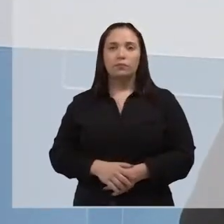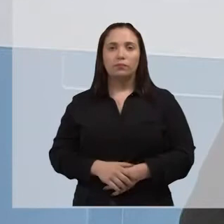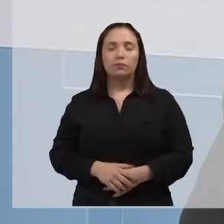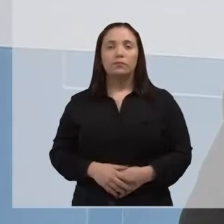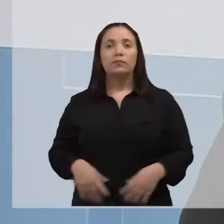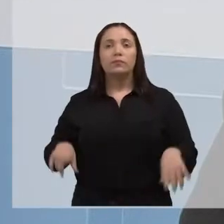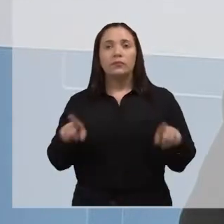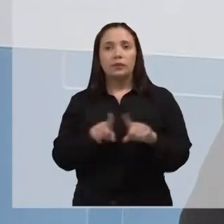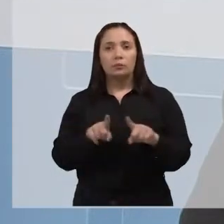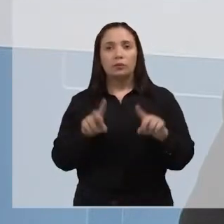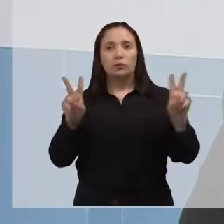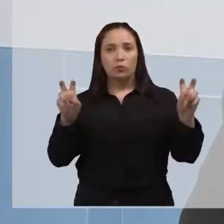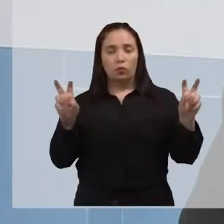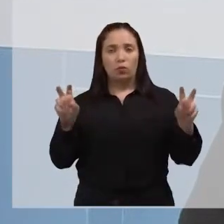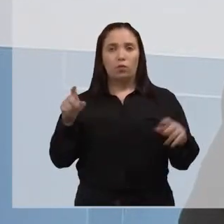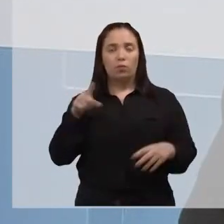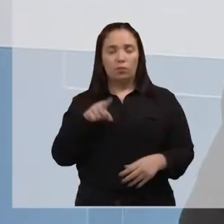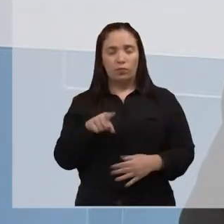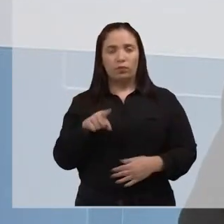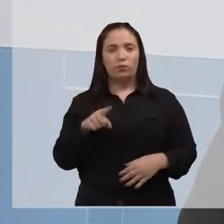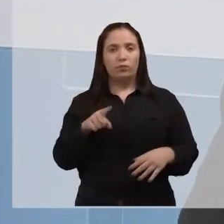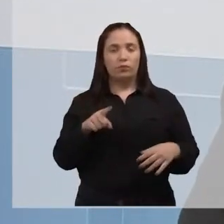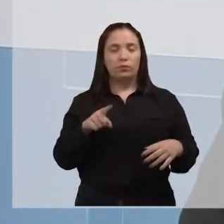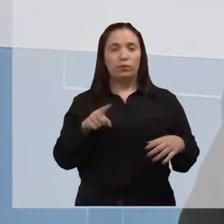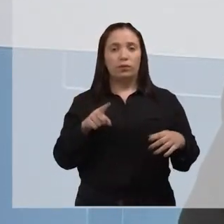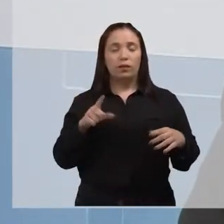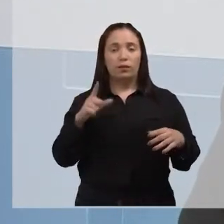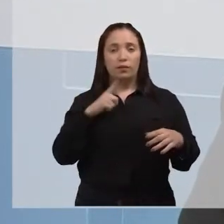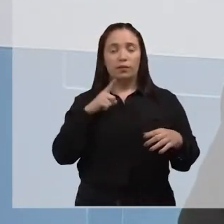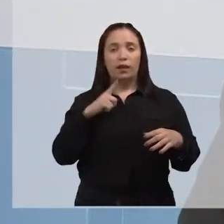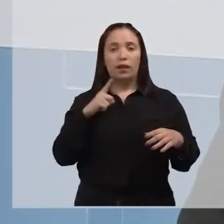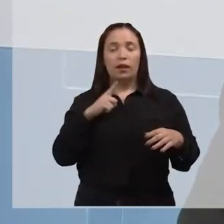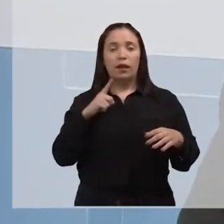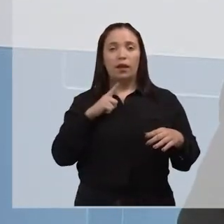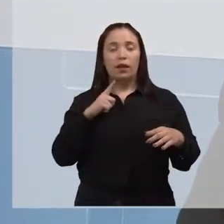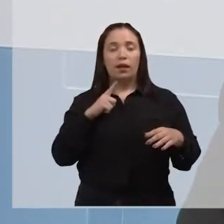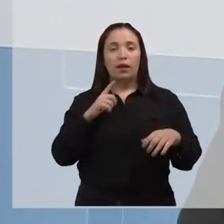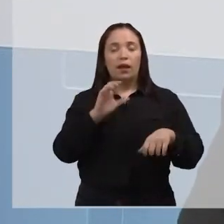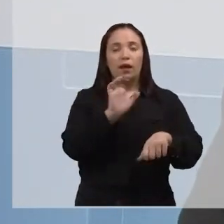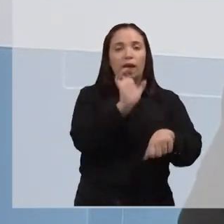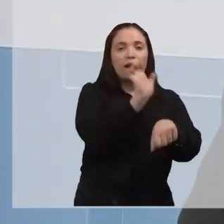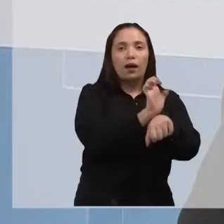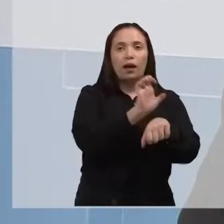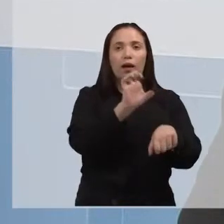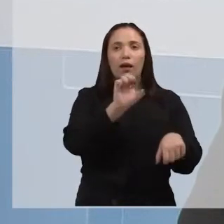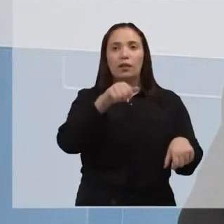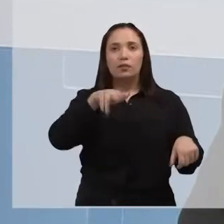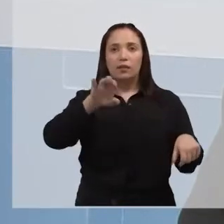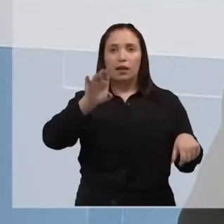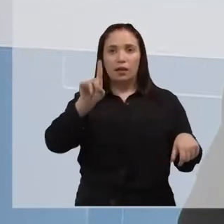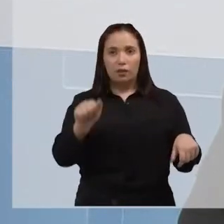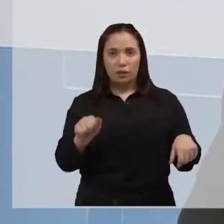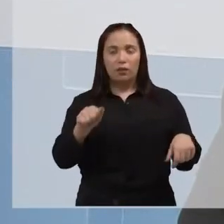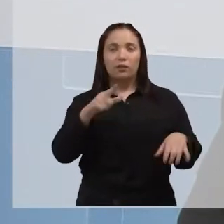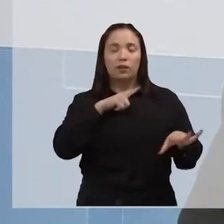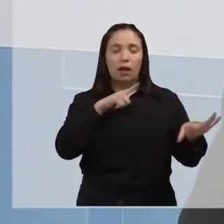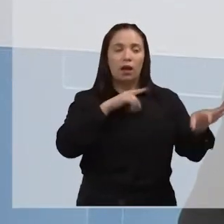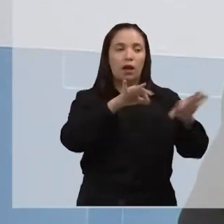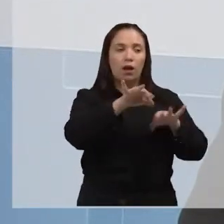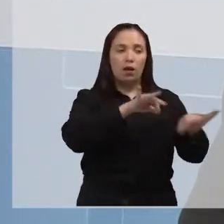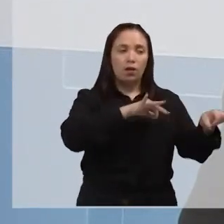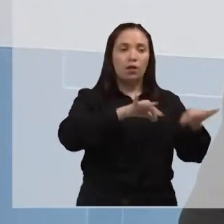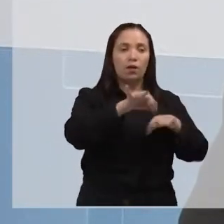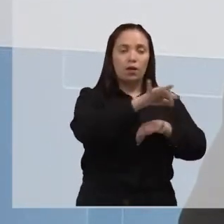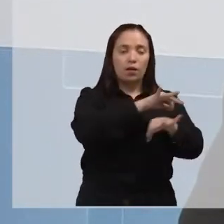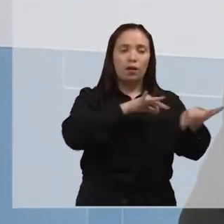dessa questão aí do centro, tem a questão da esquerda, né? O centro está se reorganizando por conta